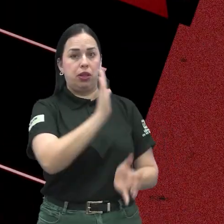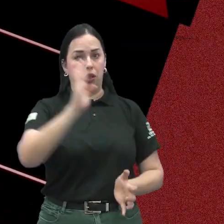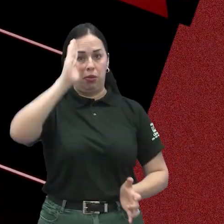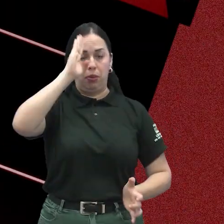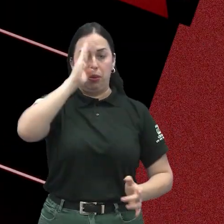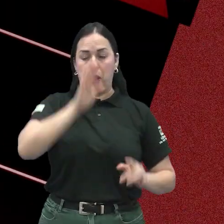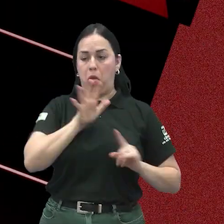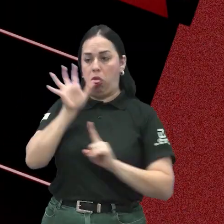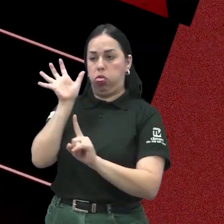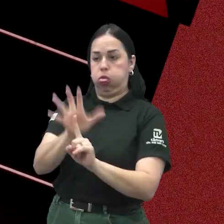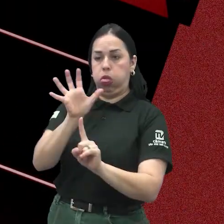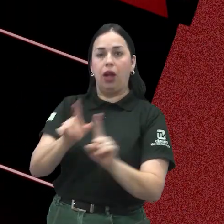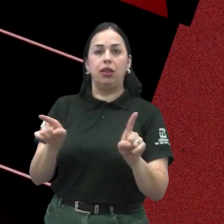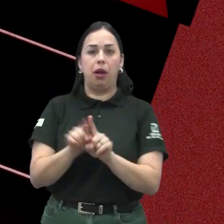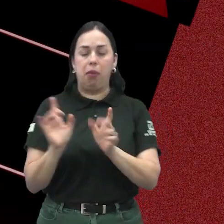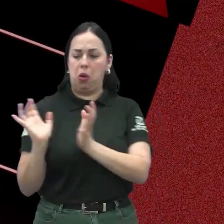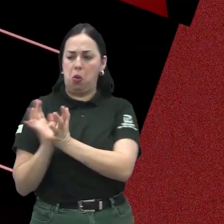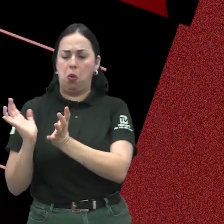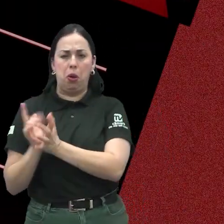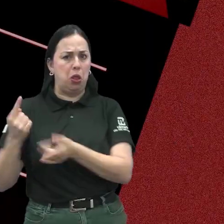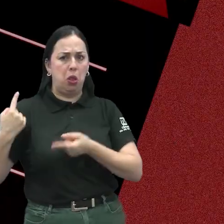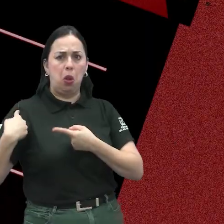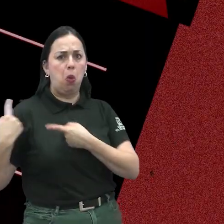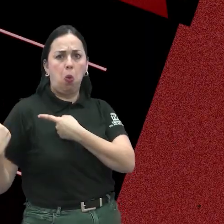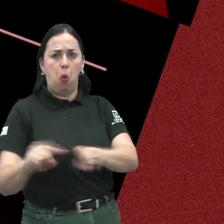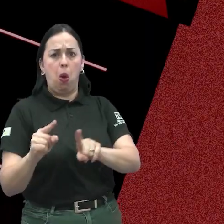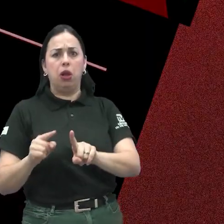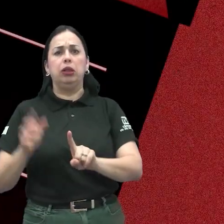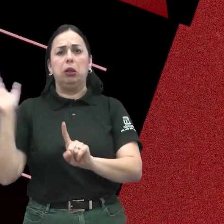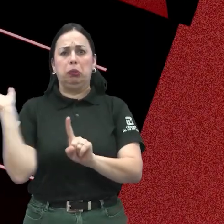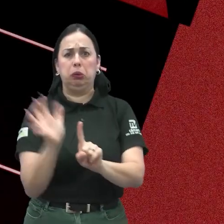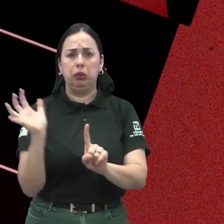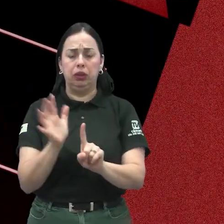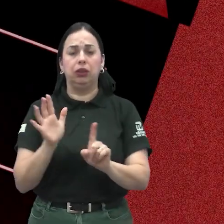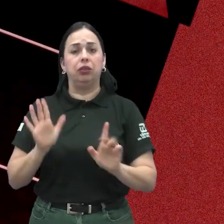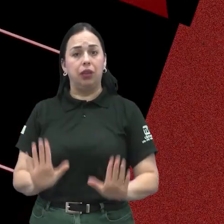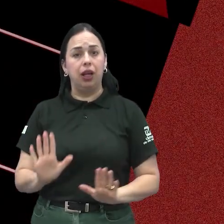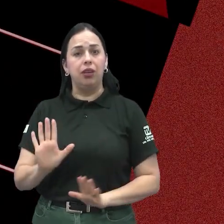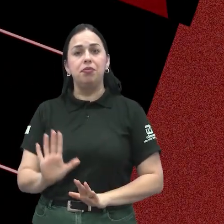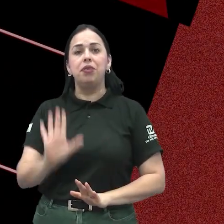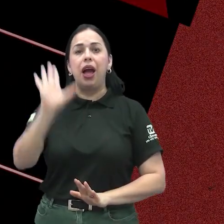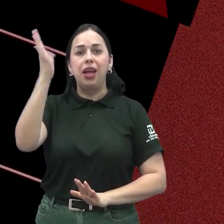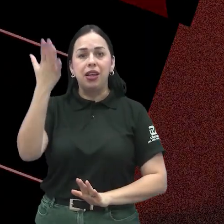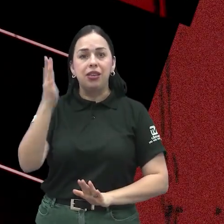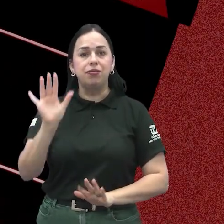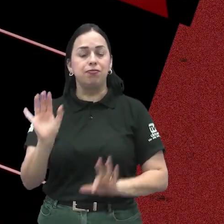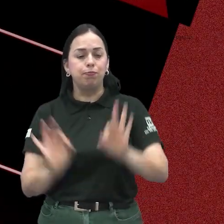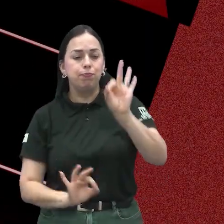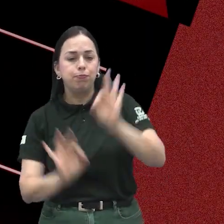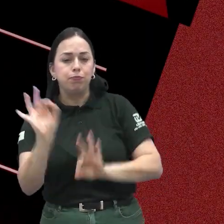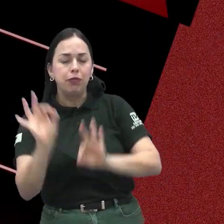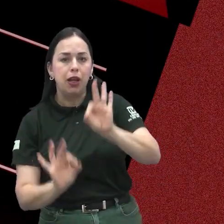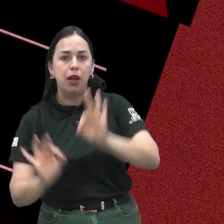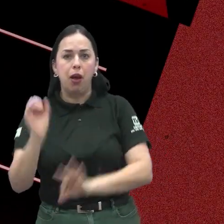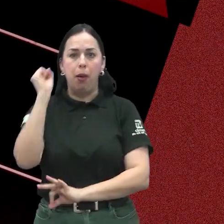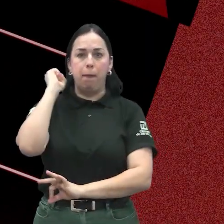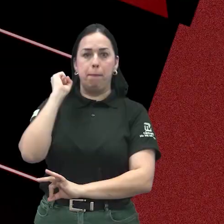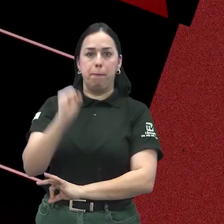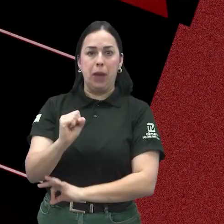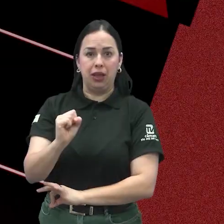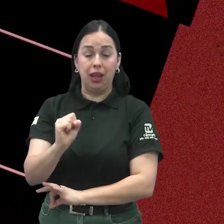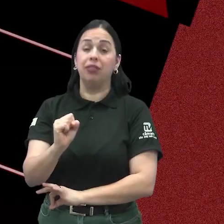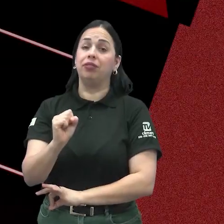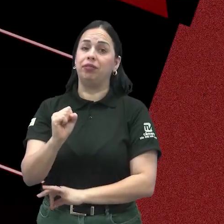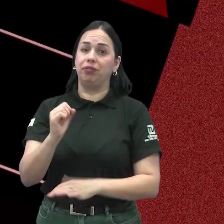e opositores. Crise essa que é agravada após o atentado planejado pelo chefe da guarda pessoal